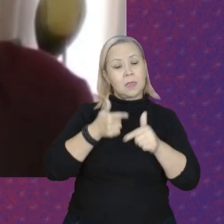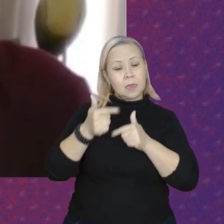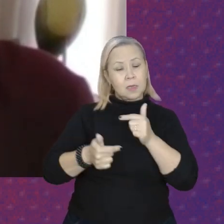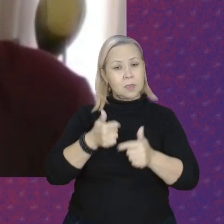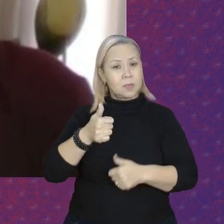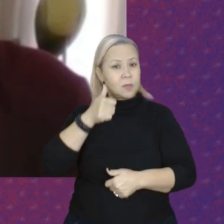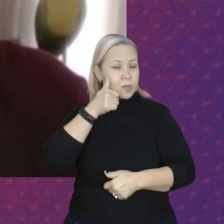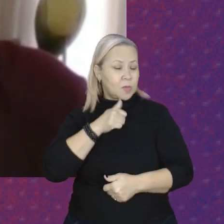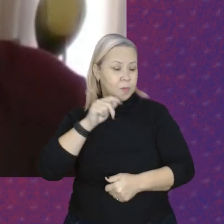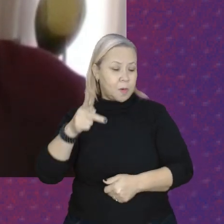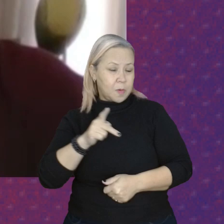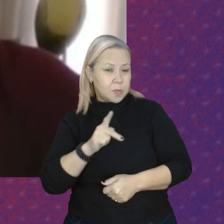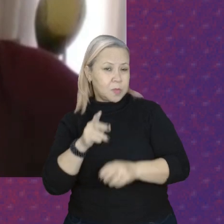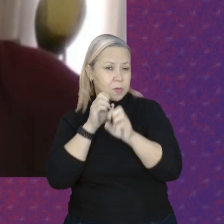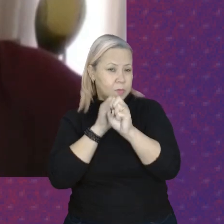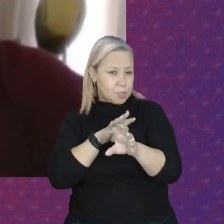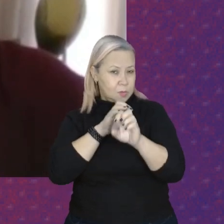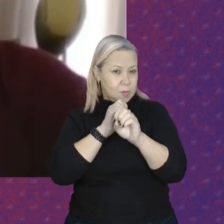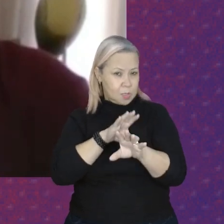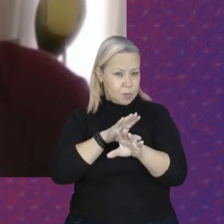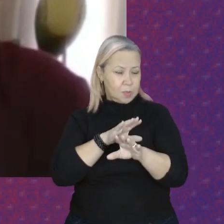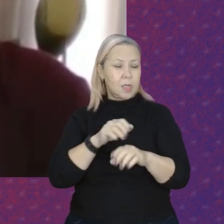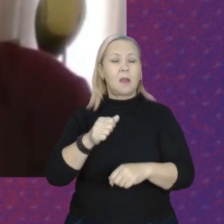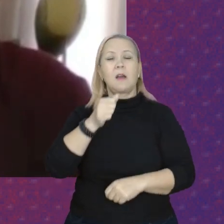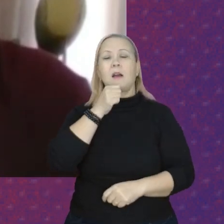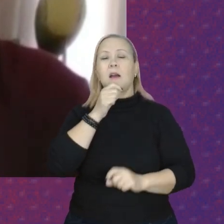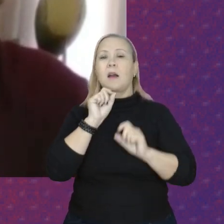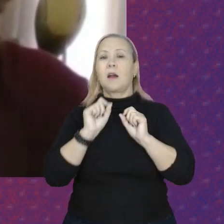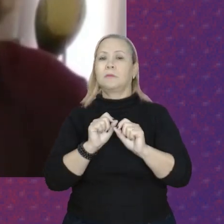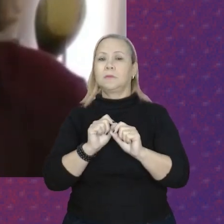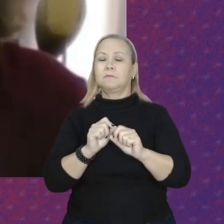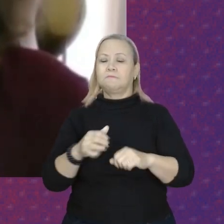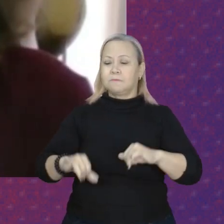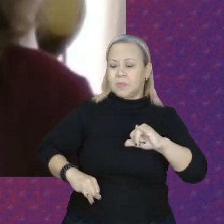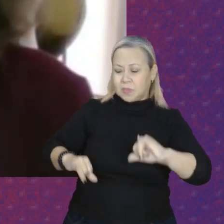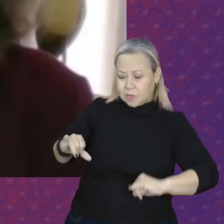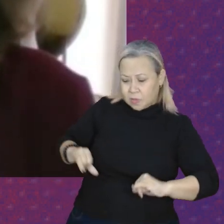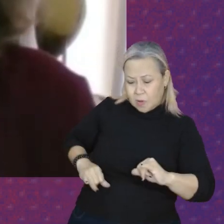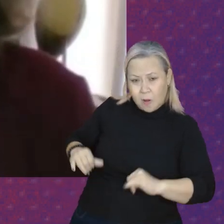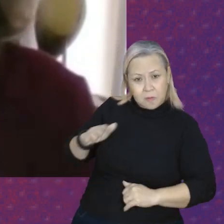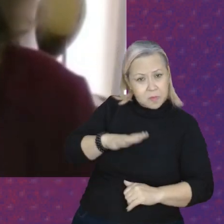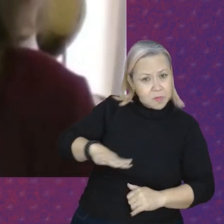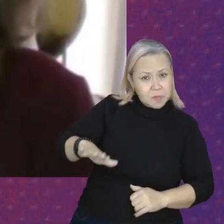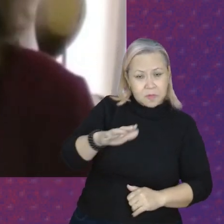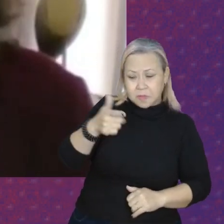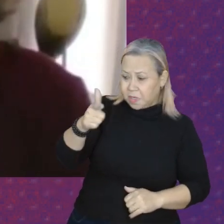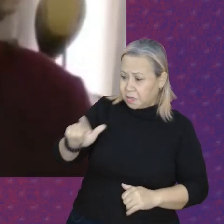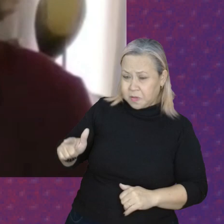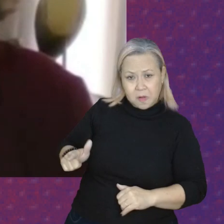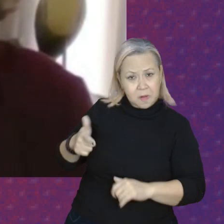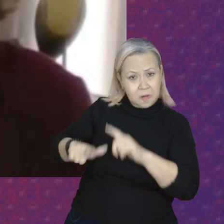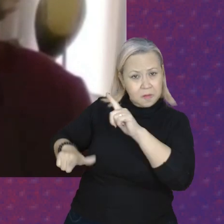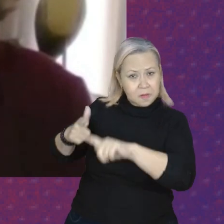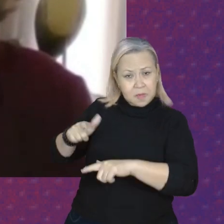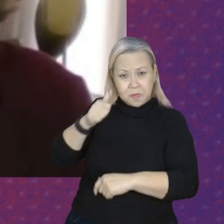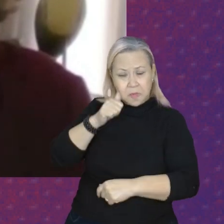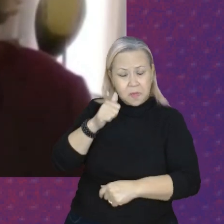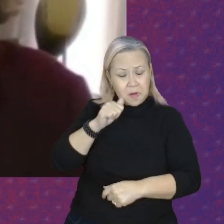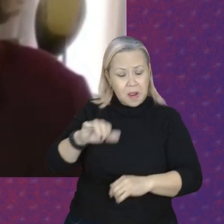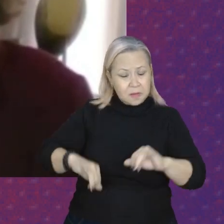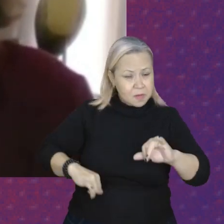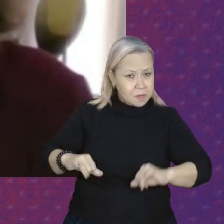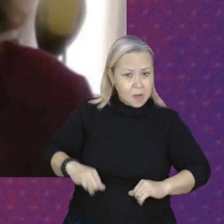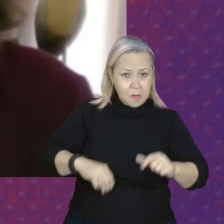de uma mulher educadora, ela ainda sofre tudo que as outras mulheres sofrem em seus ambientes de